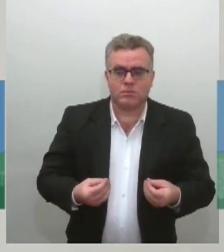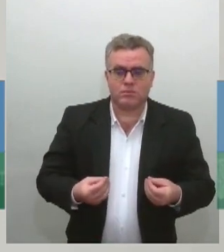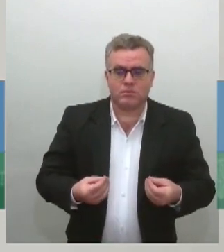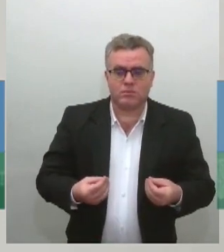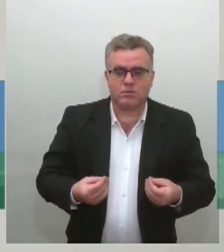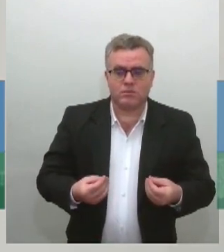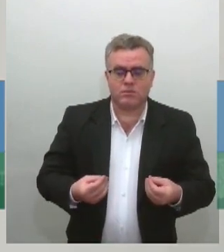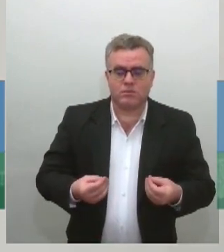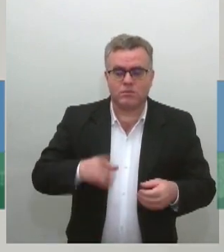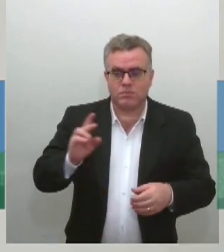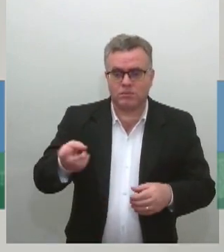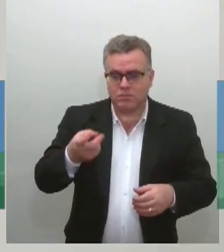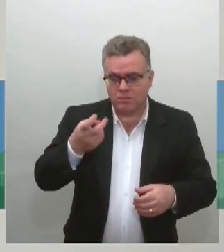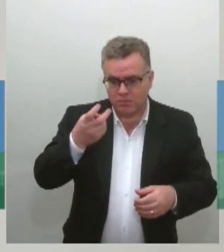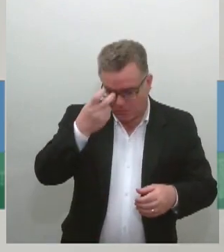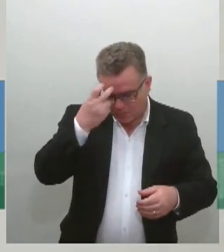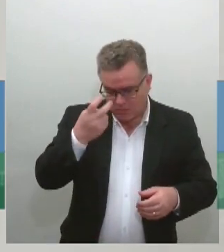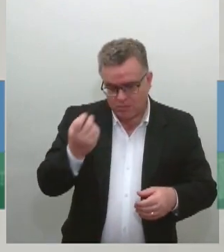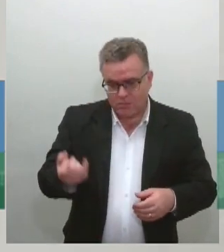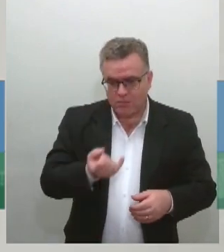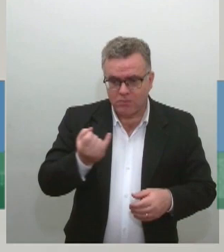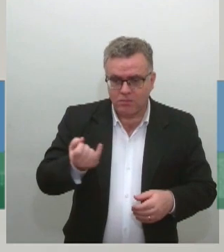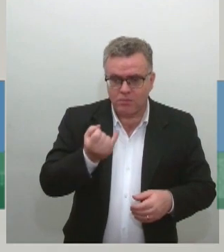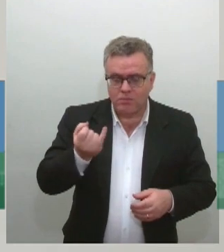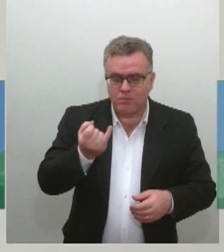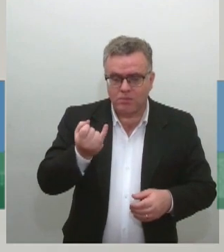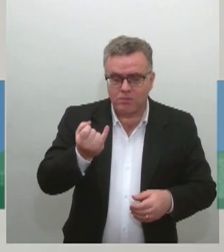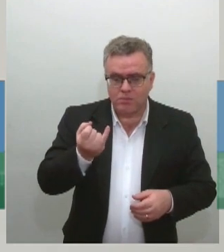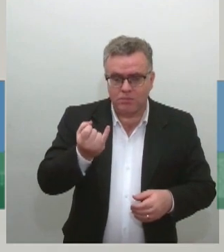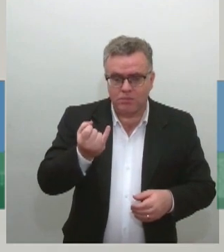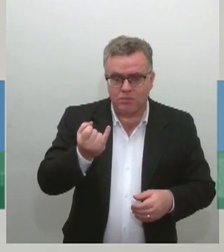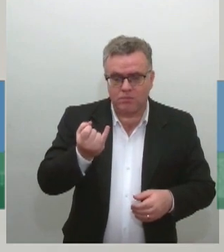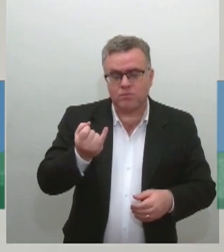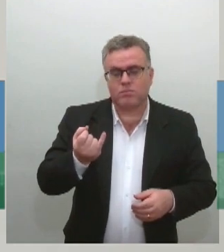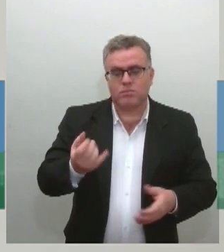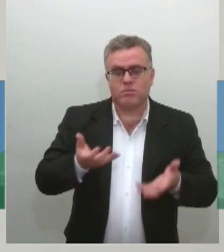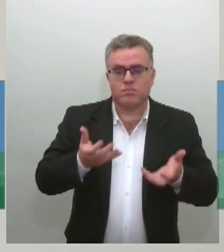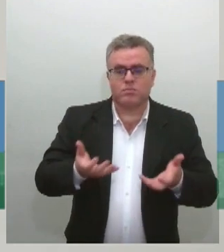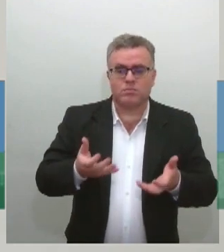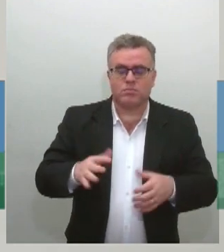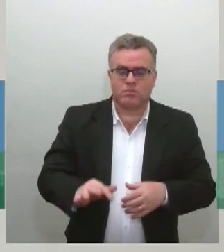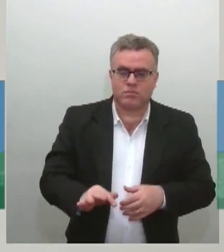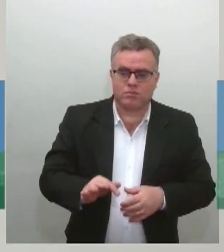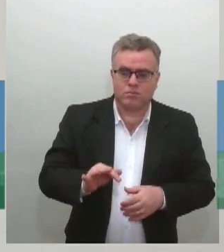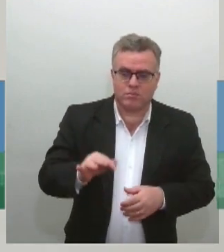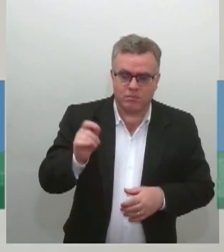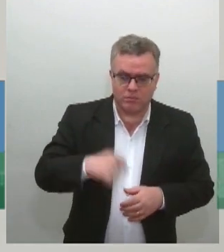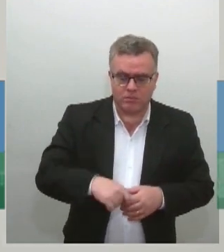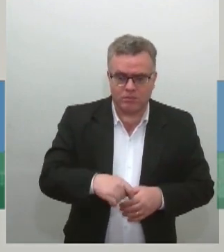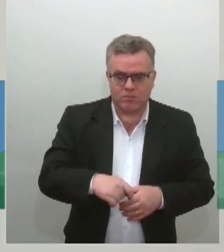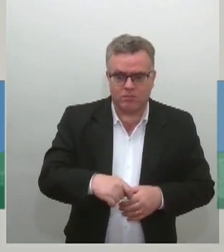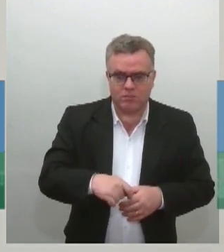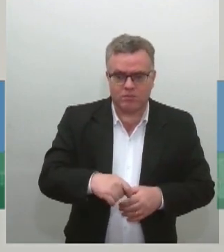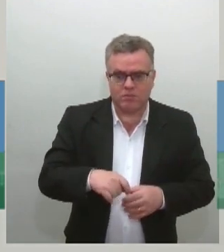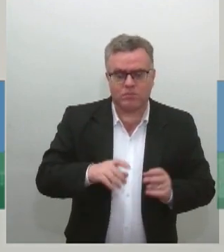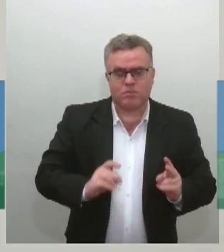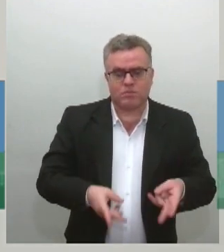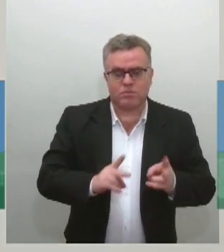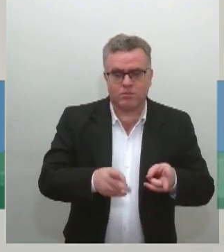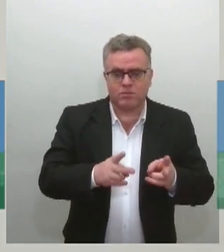um dado muito importante, porque a gente espera que no próximo período de realização de conferências a gente consiga atingir os